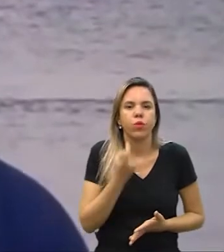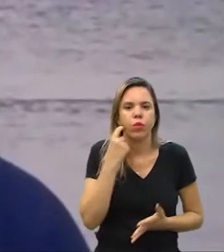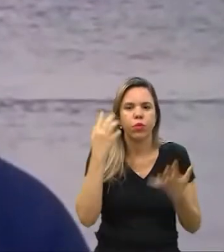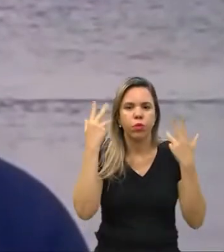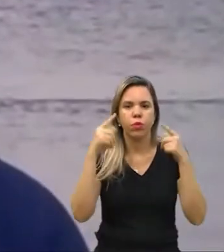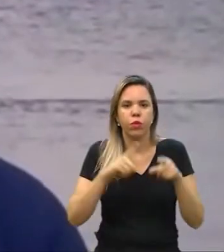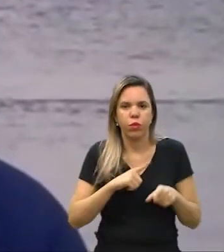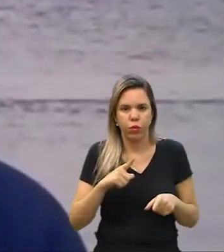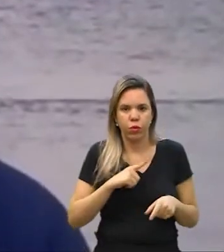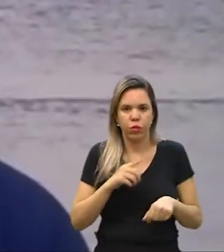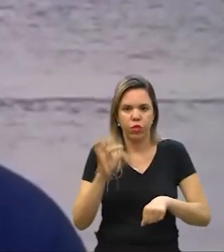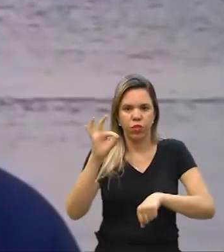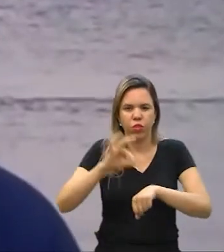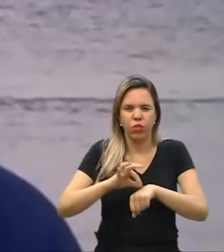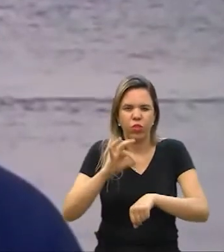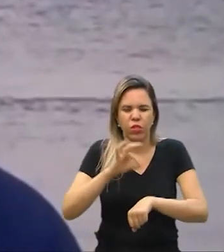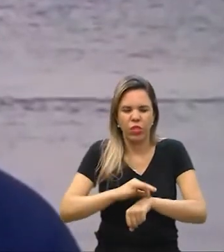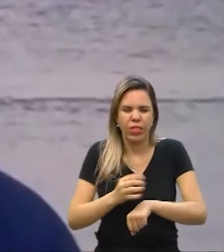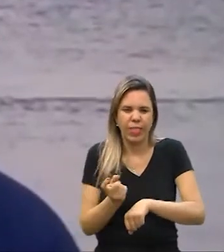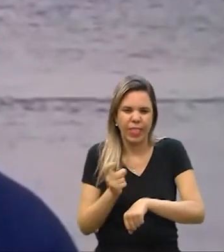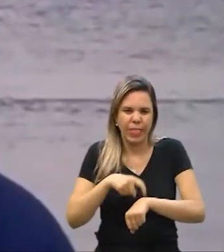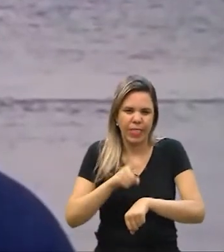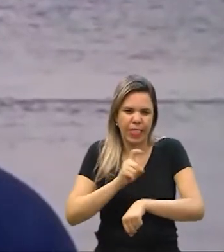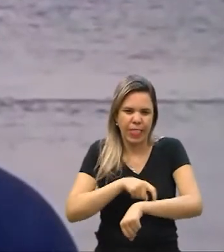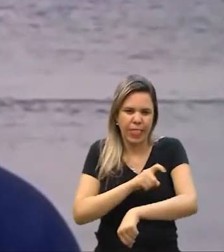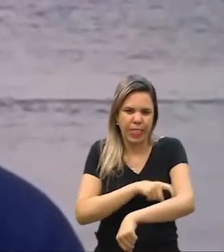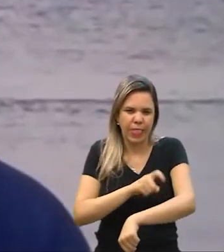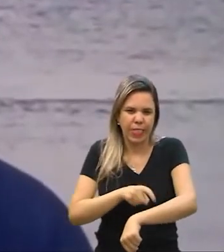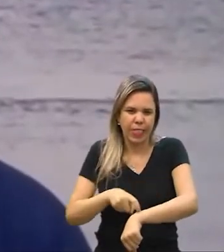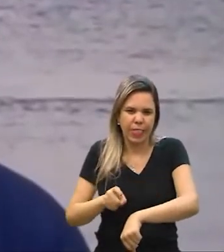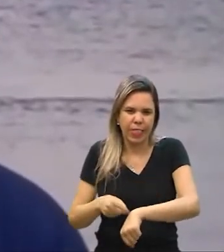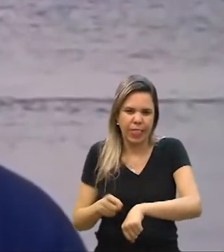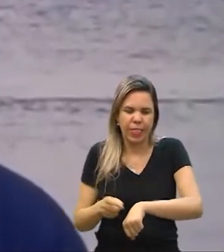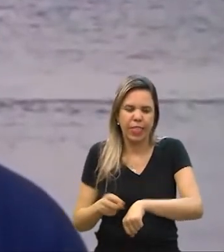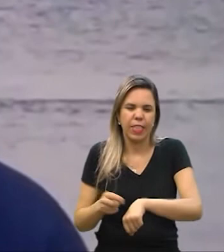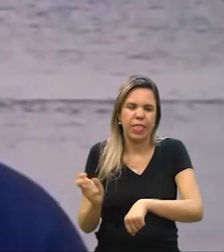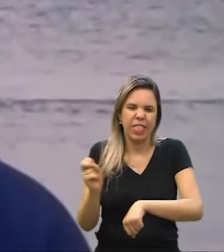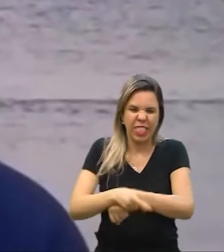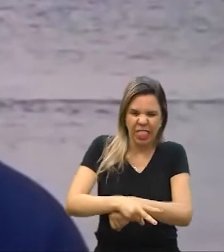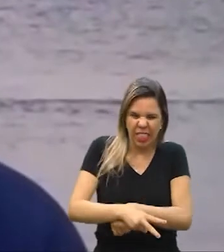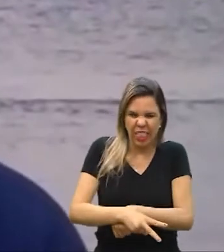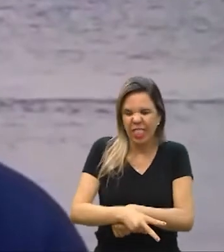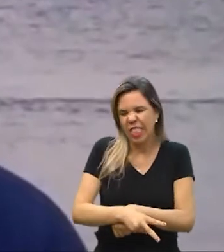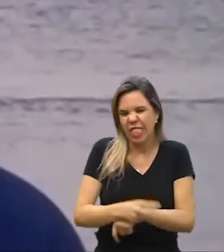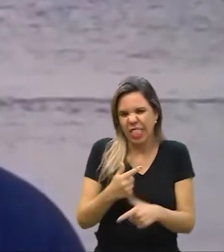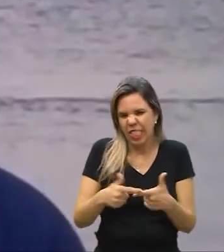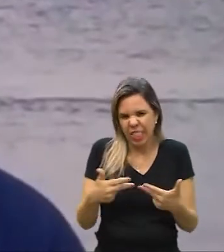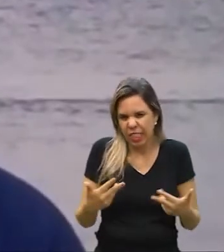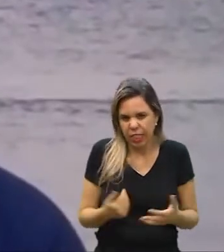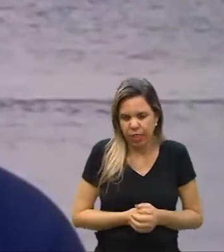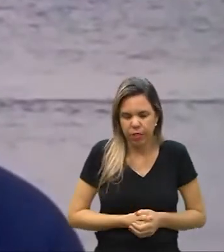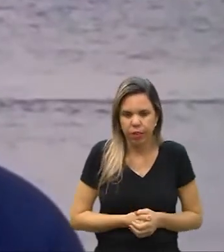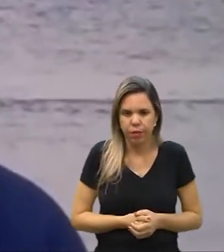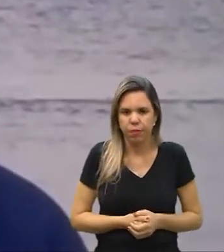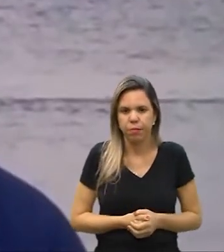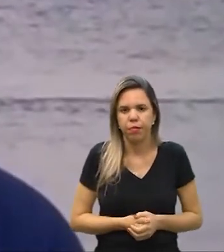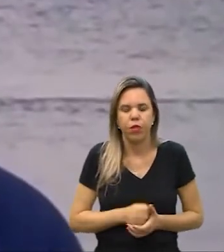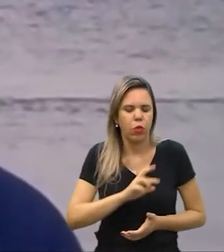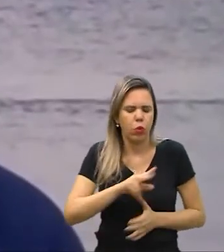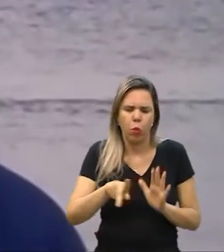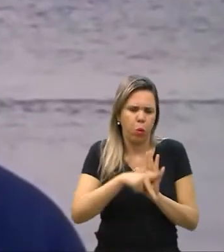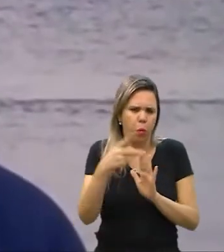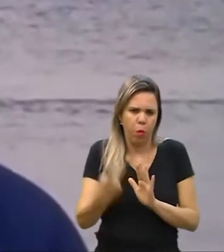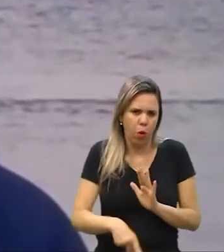peixe-leão, ele tem os espinhos com veneno, né? Acaba dando uma urticária, tudo, mas ele em si não